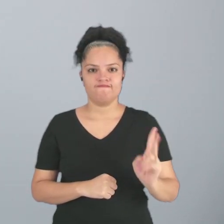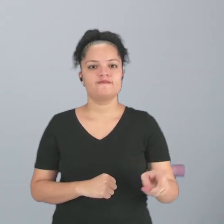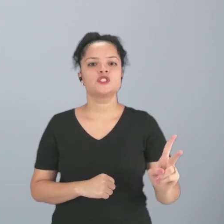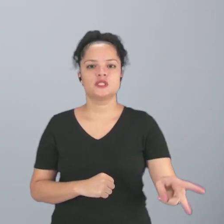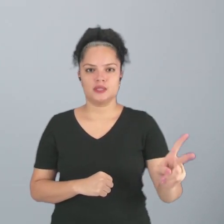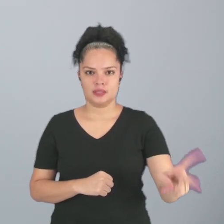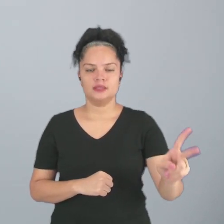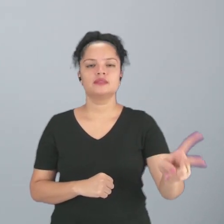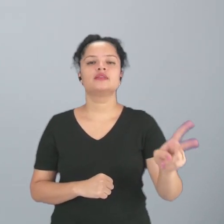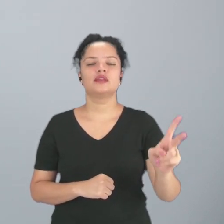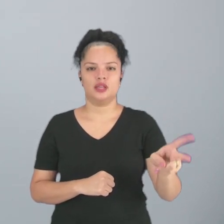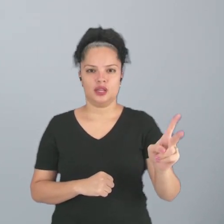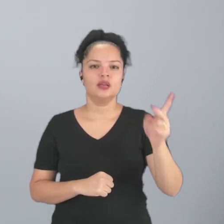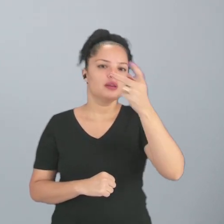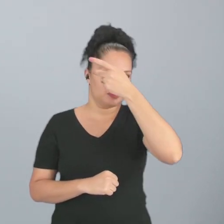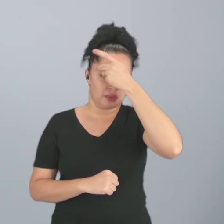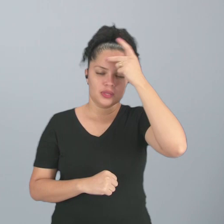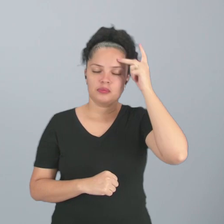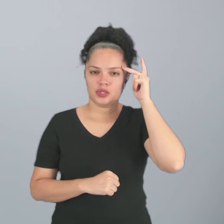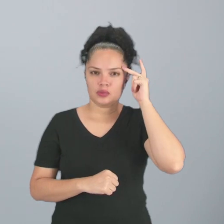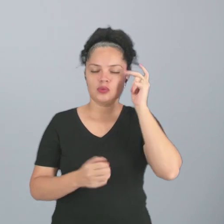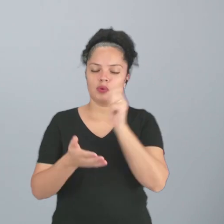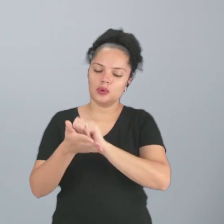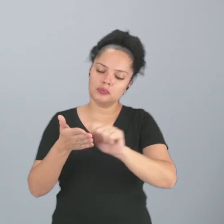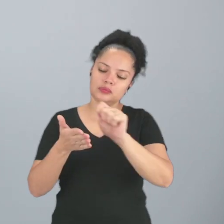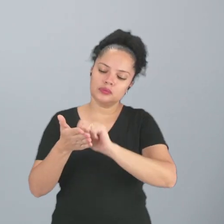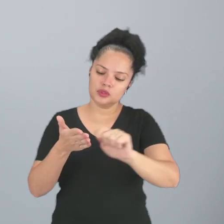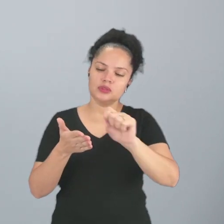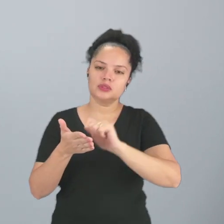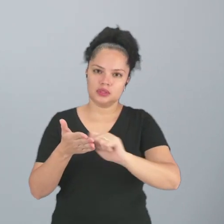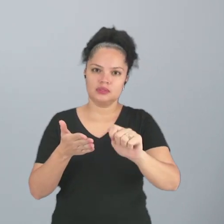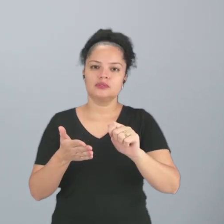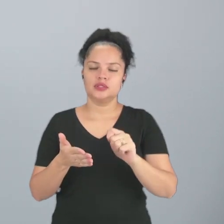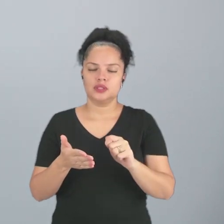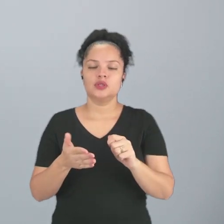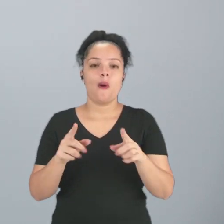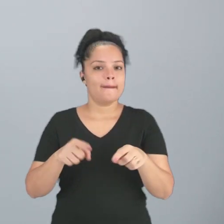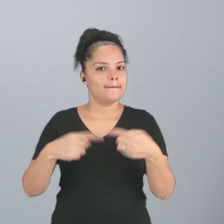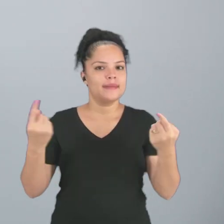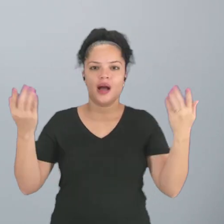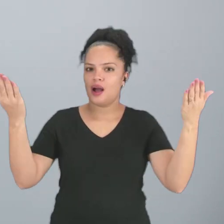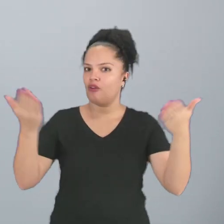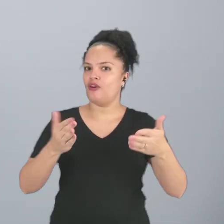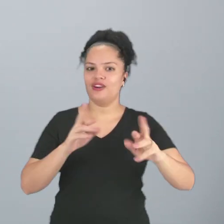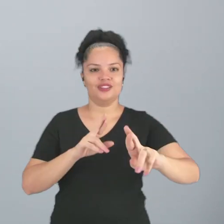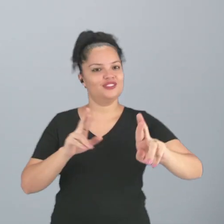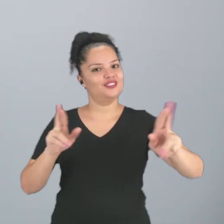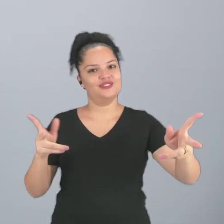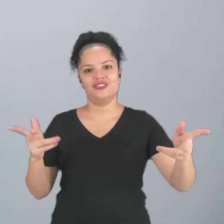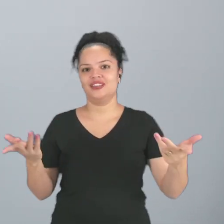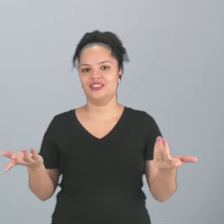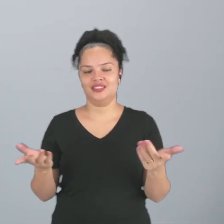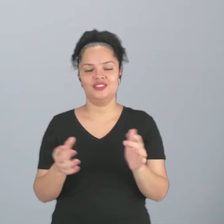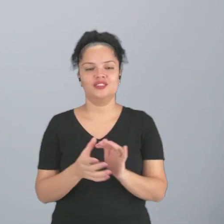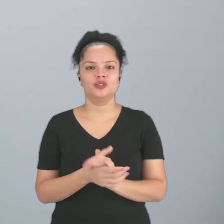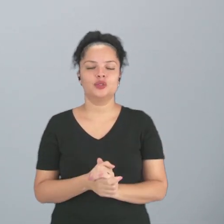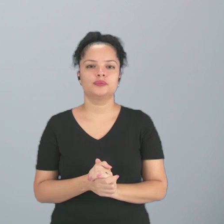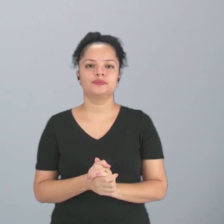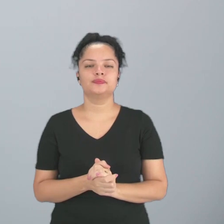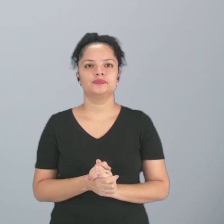vida desse escritor, mas que hoje não é mais, tá certo? Então essa terminação ava aí,